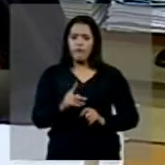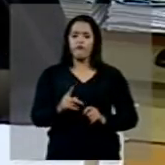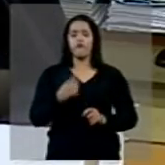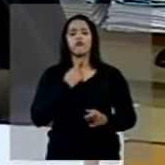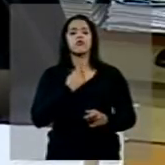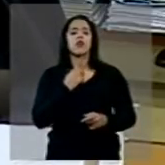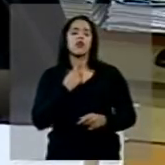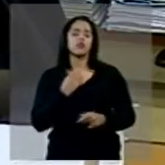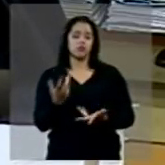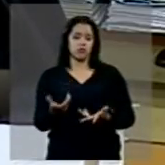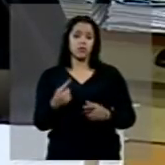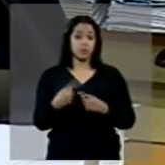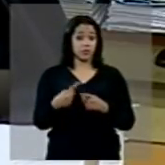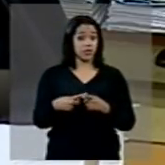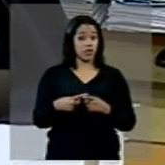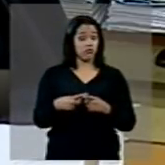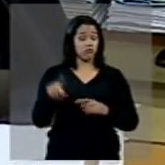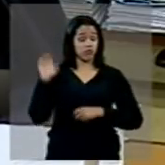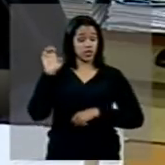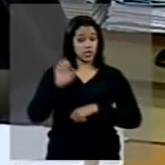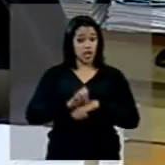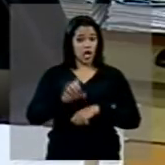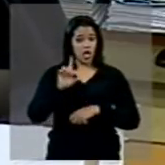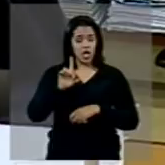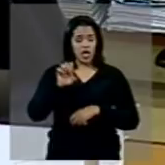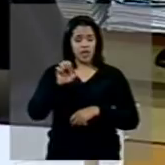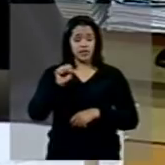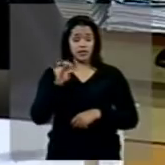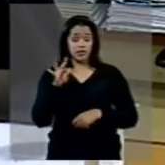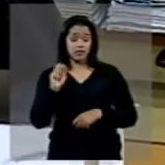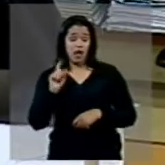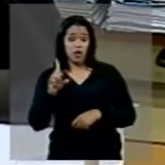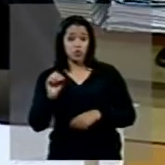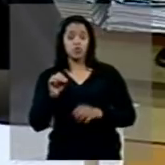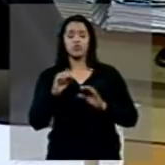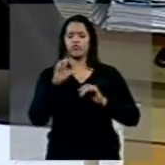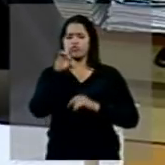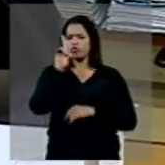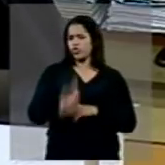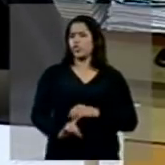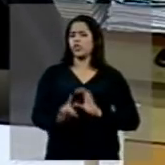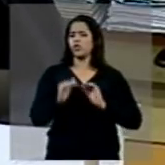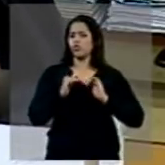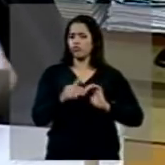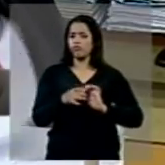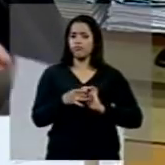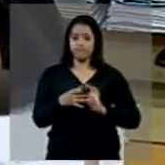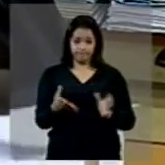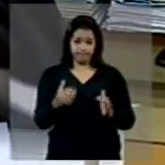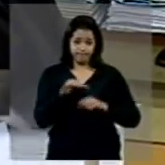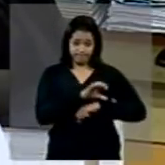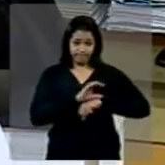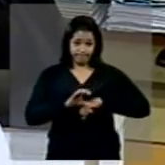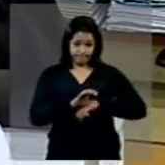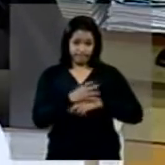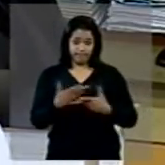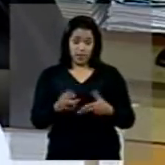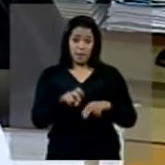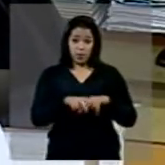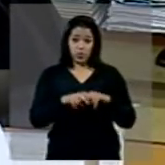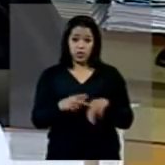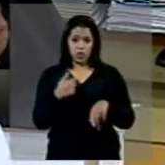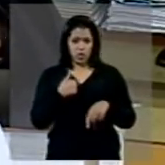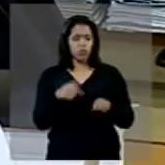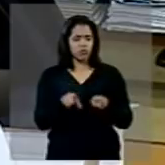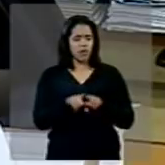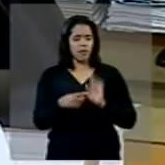num Estado de direito constitucional ou numa democracia constitucional. Por isso, presidente, eu também